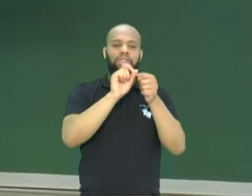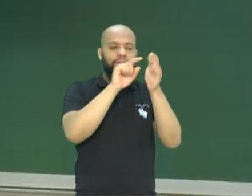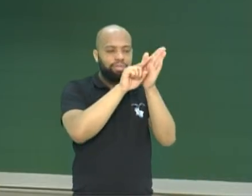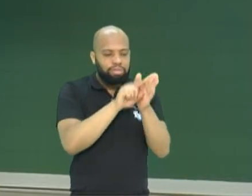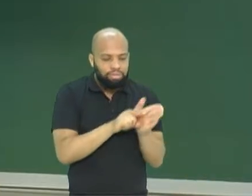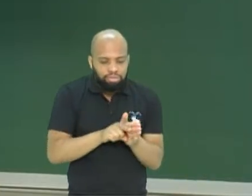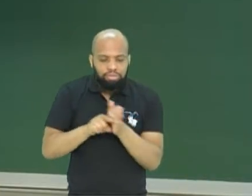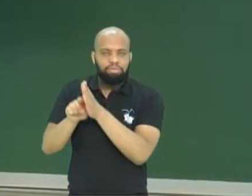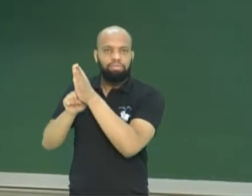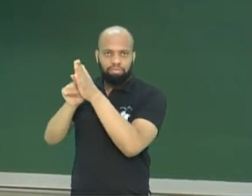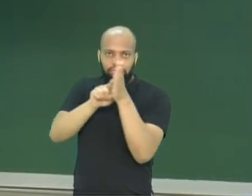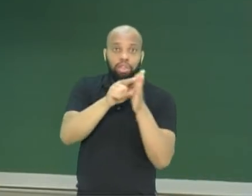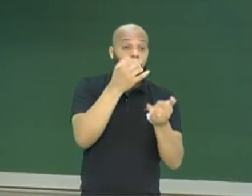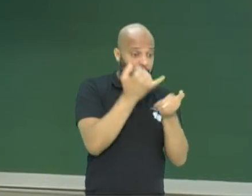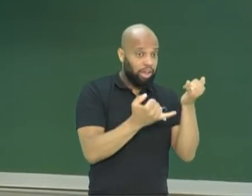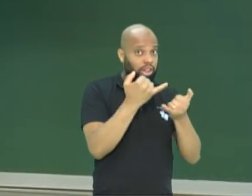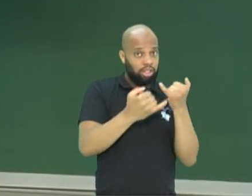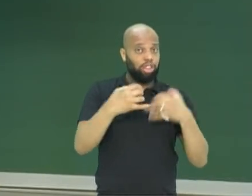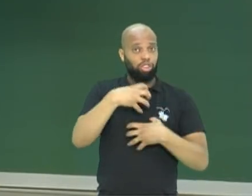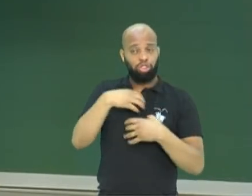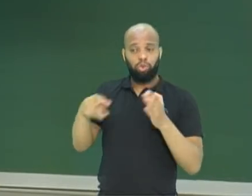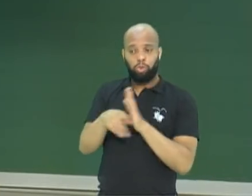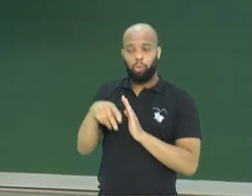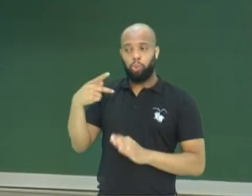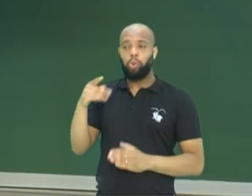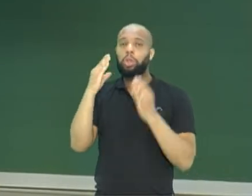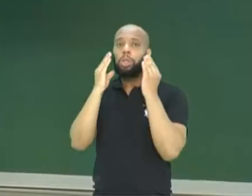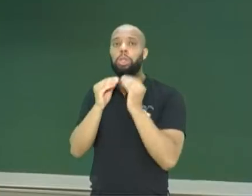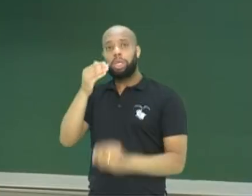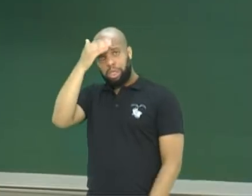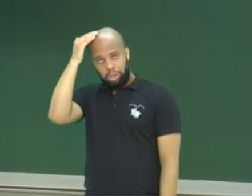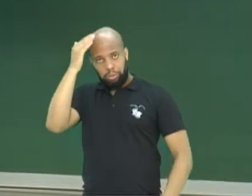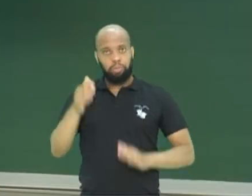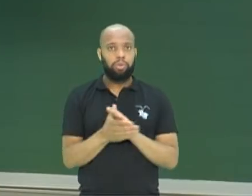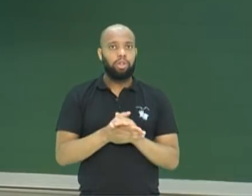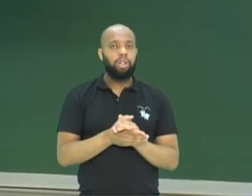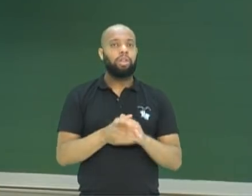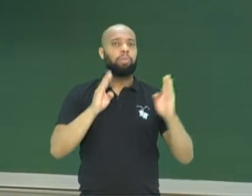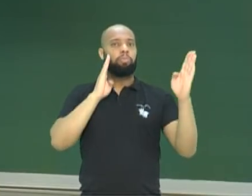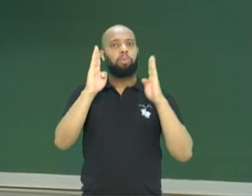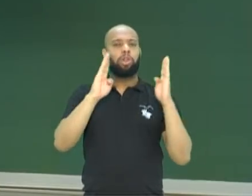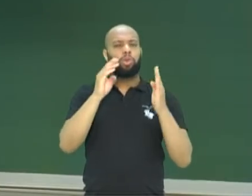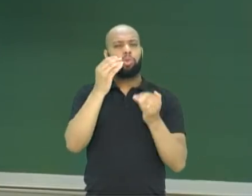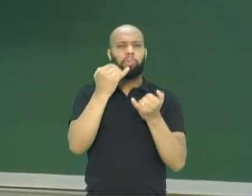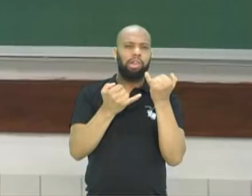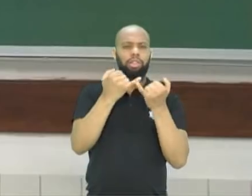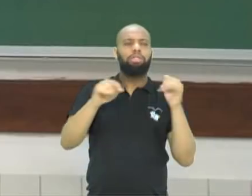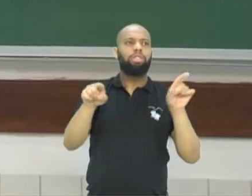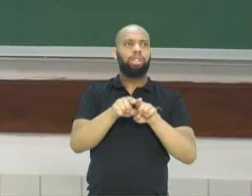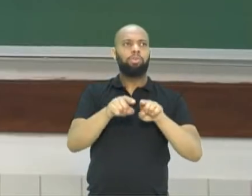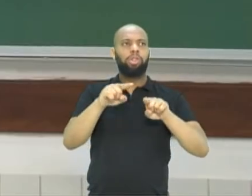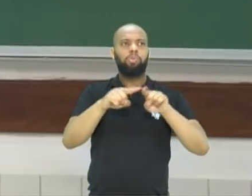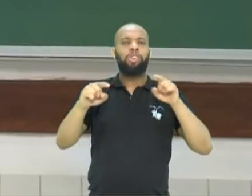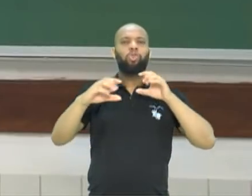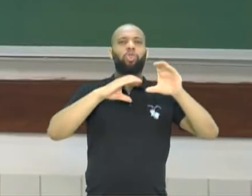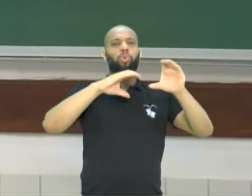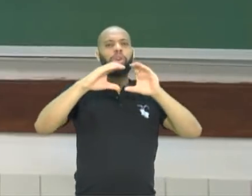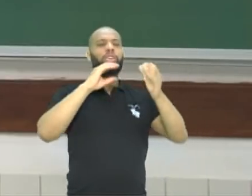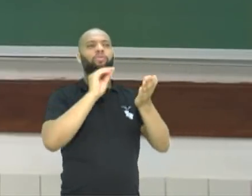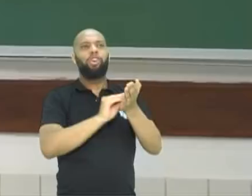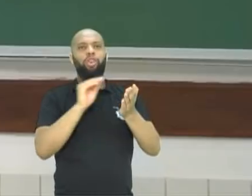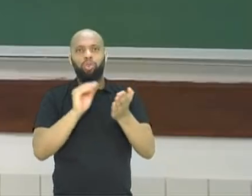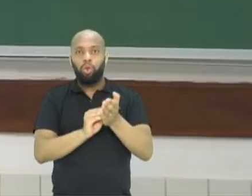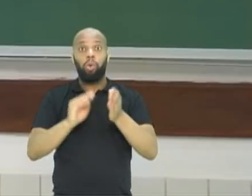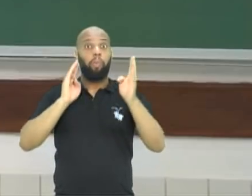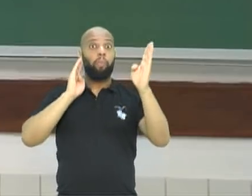pesquisa bem parecida com a pesquisa de Darwin, quase que no mesmo tempo, mas por falta de comunicação a